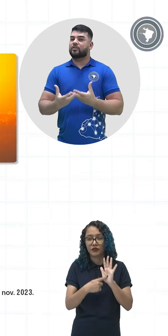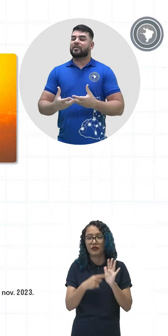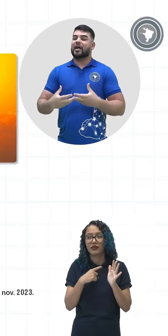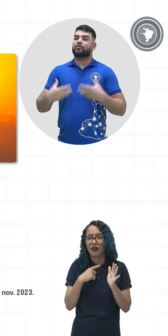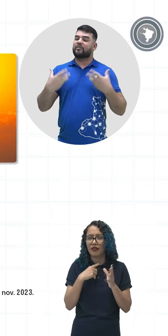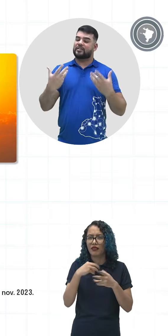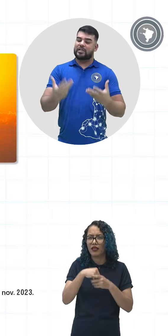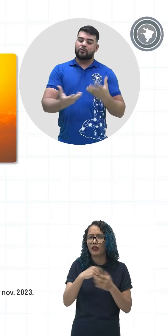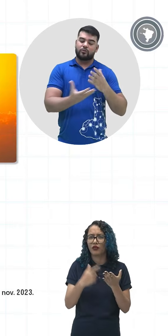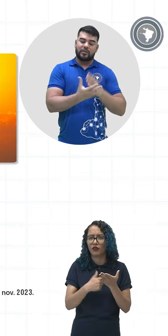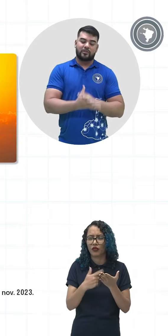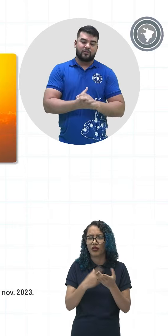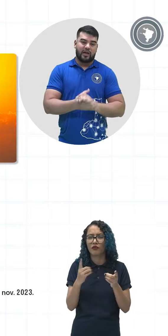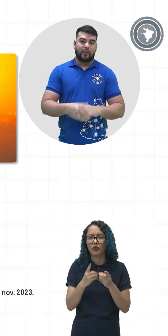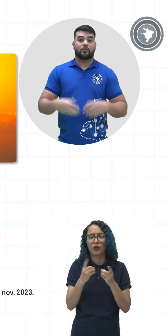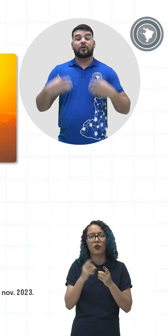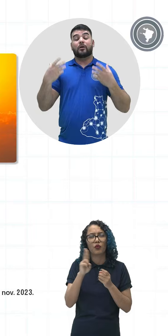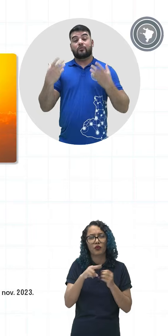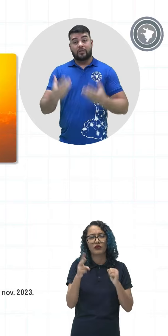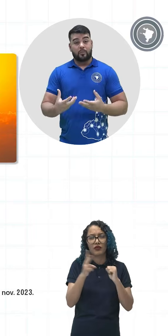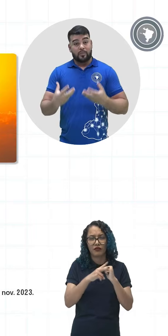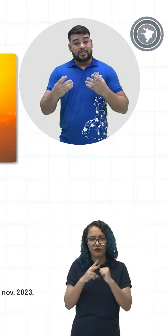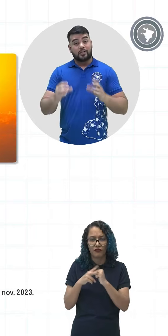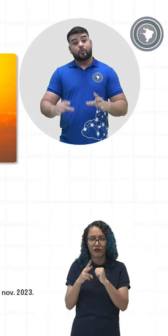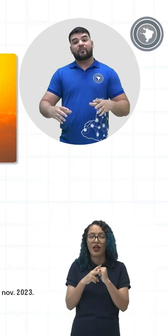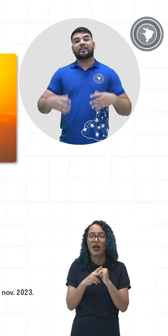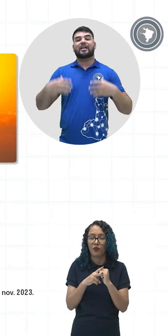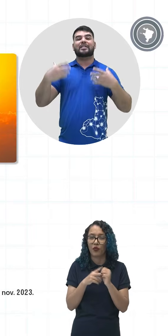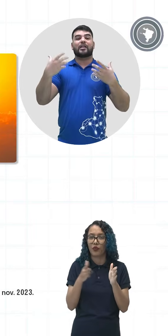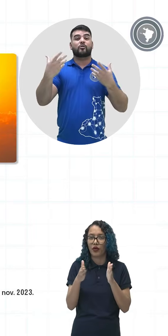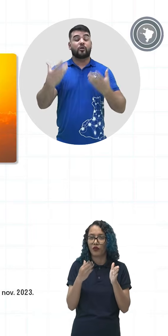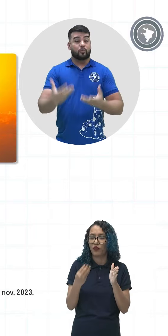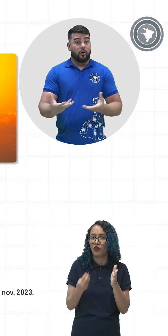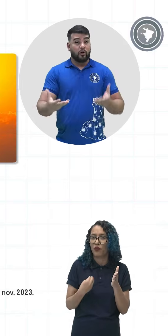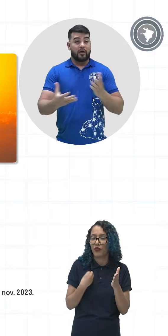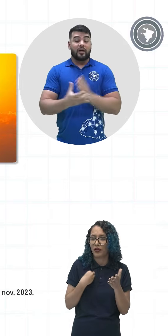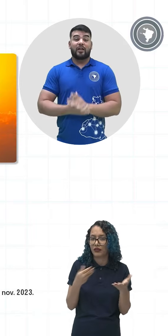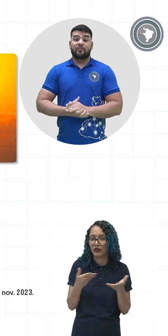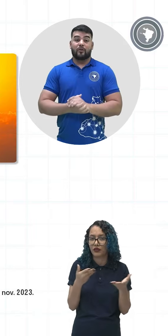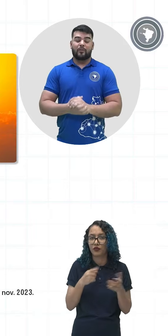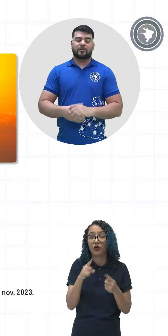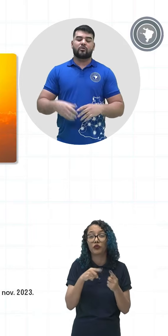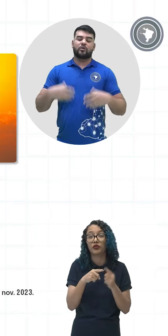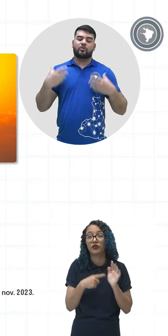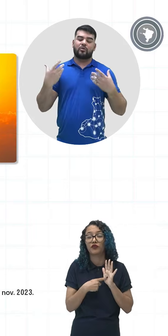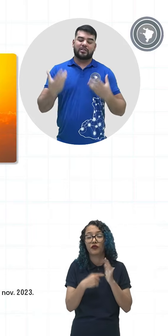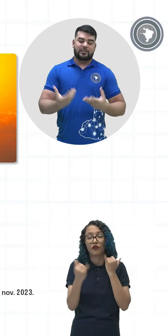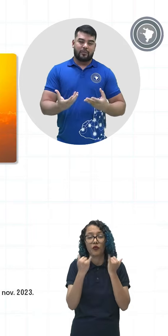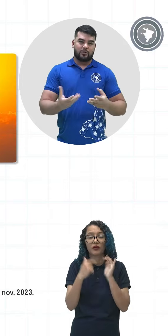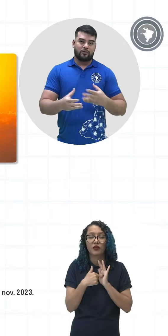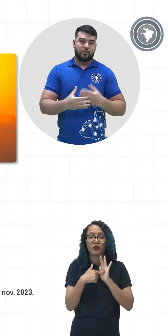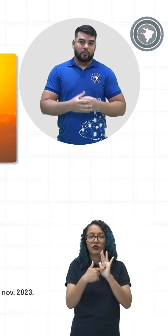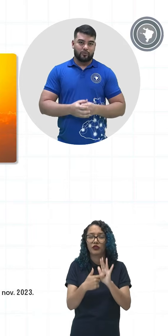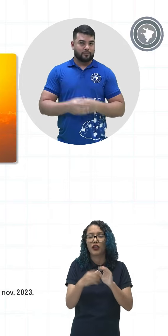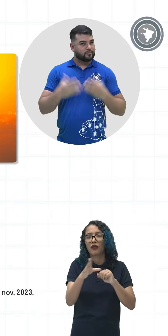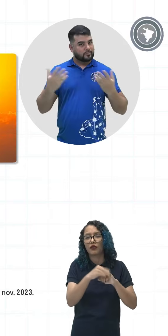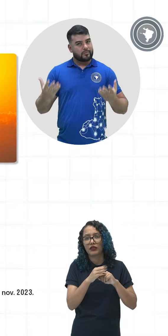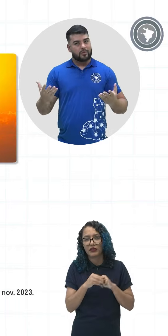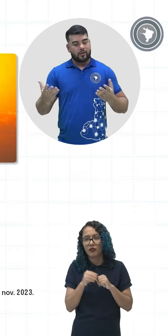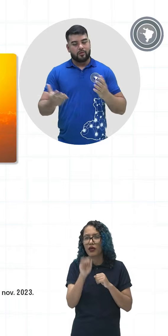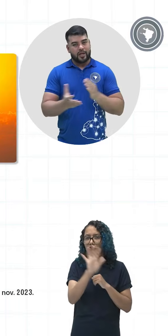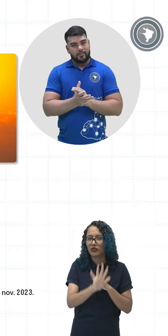nos livros didáticos vai fazer uso desses verbos no tempo presente com a finalidade de expor informações, conhecimentos de